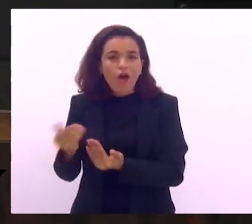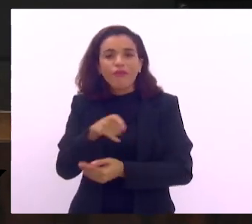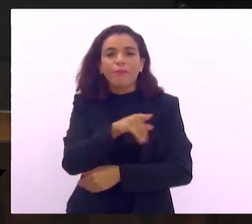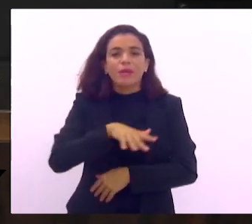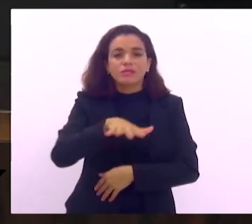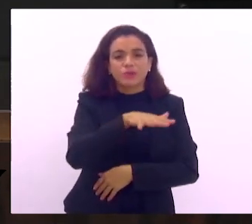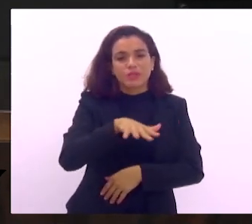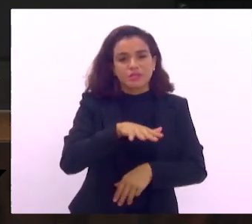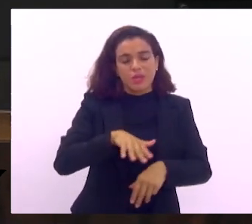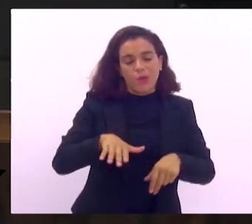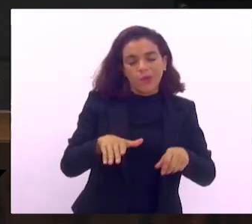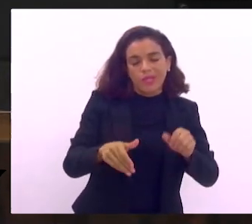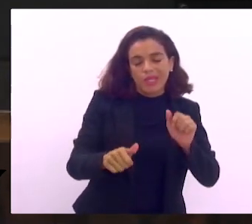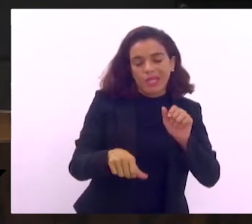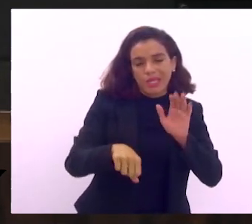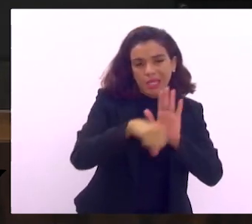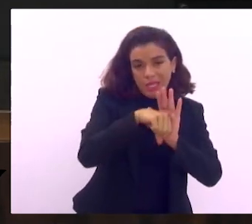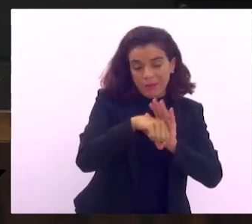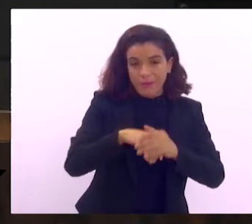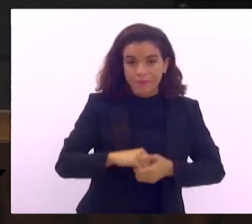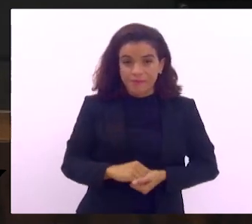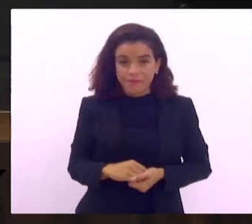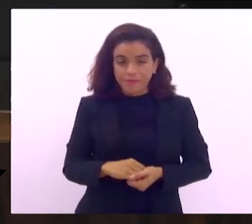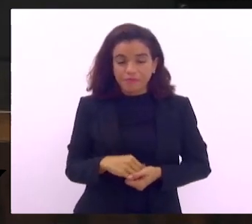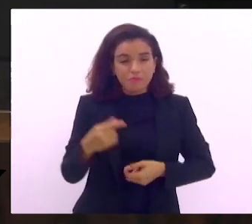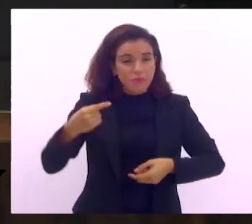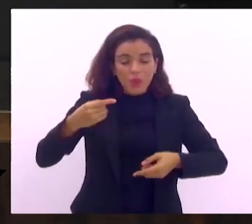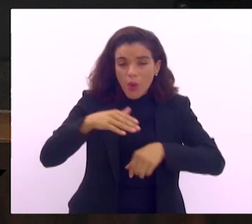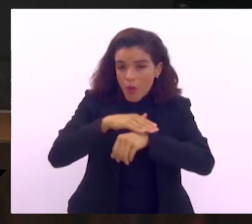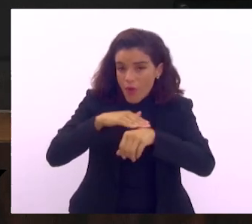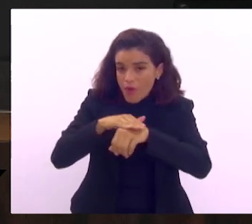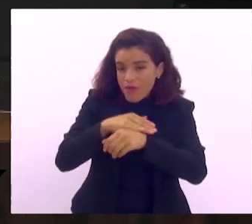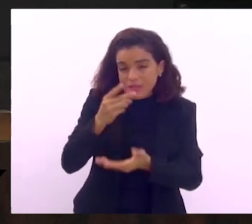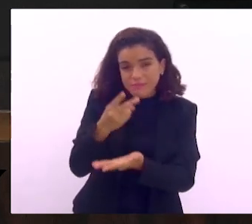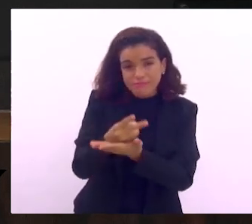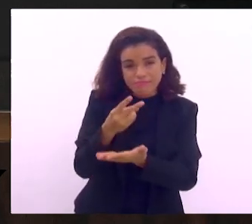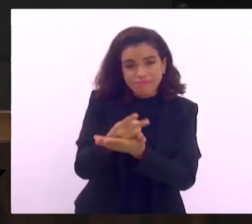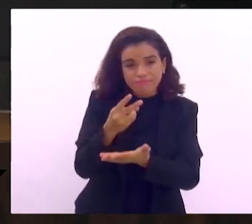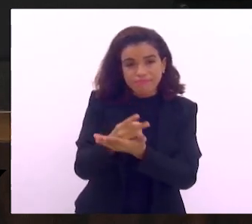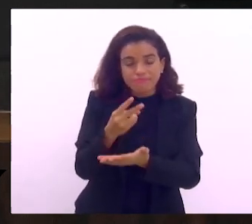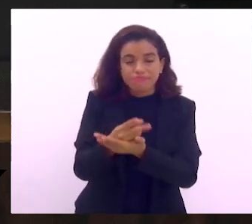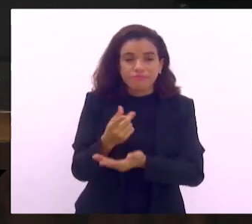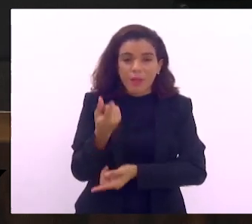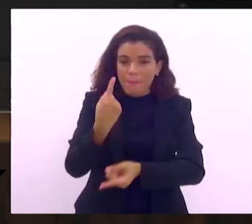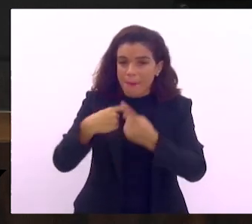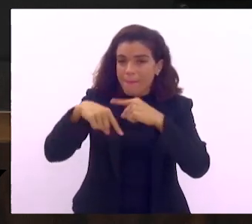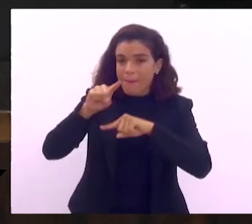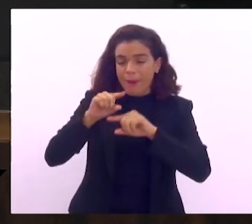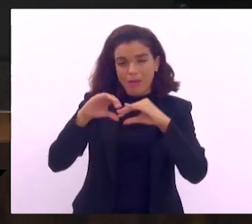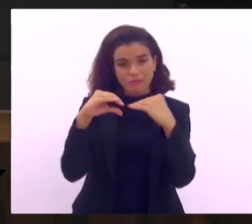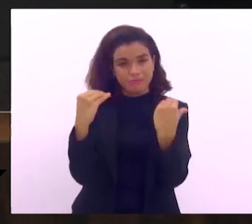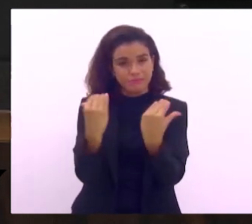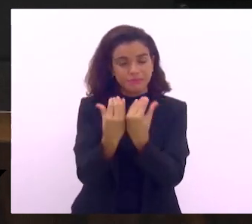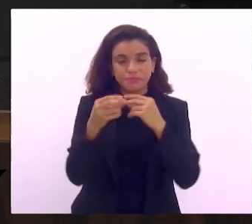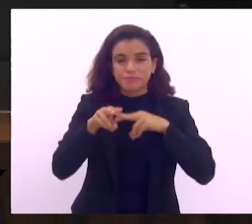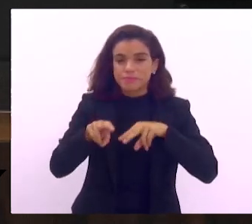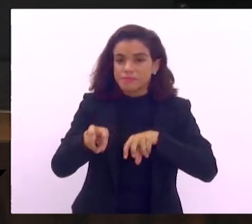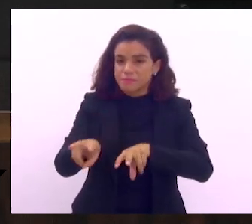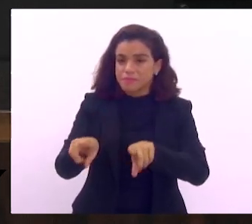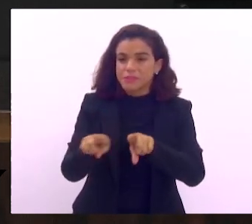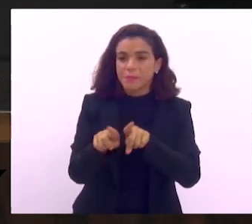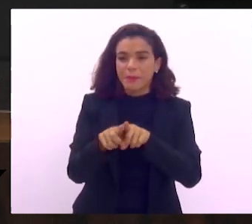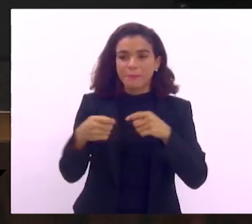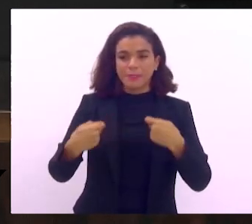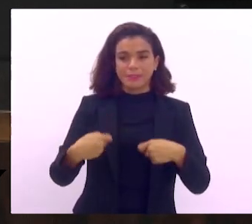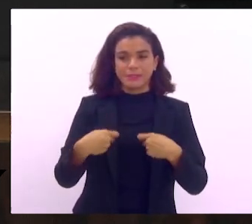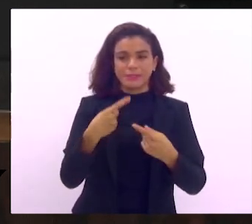outros responsáveis, e o debate sempre foi o mesmo. Além da gente se restaurar o Célio de Barros, a gente precisa discutir também